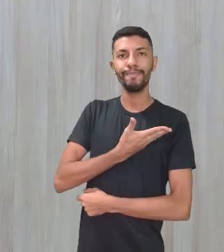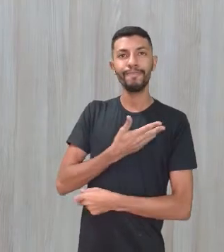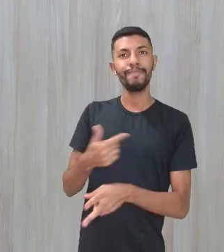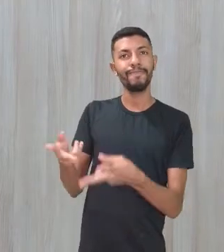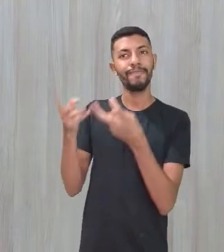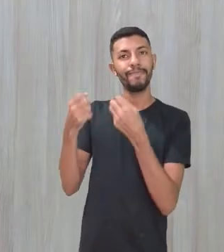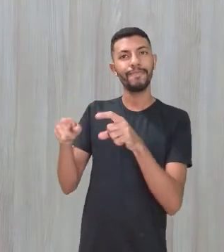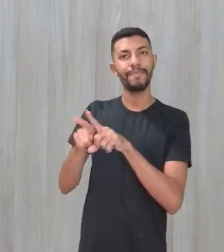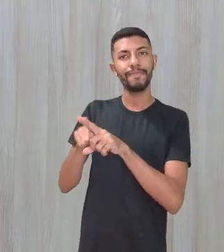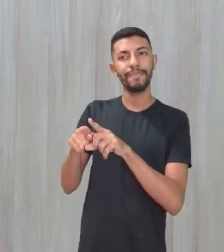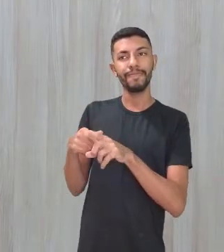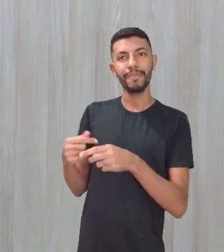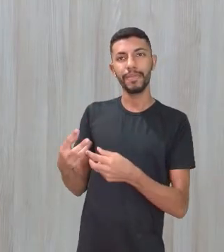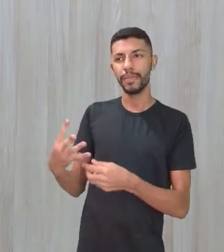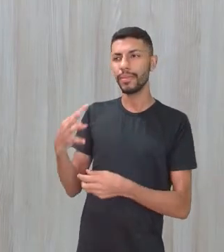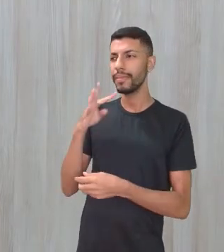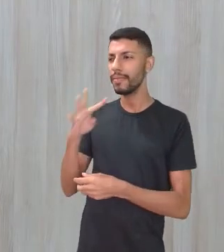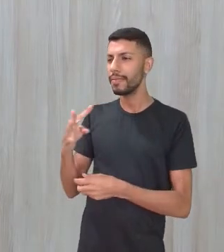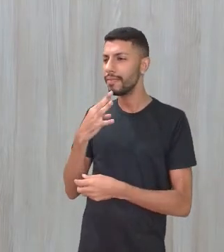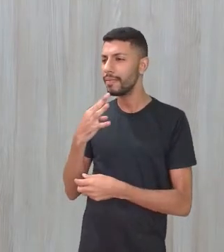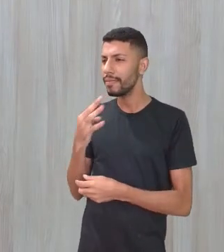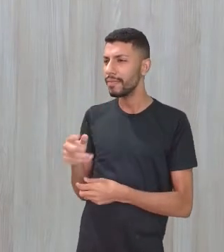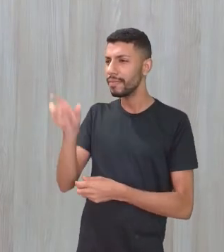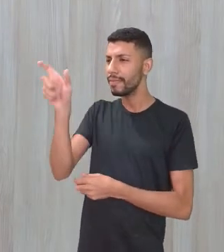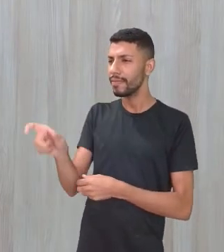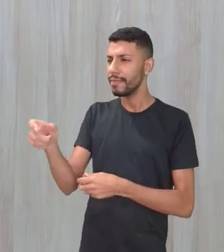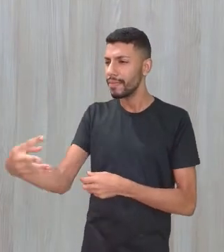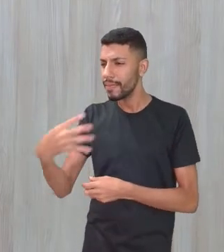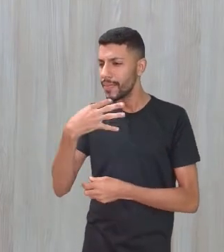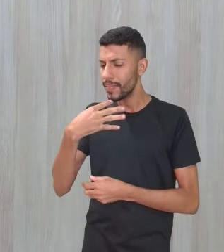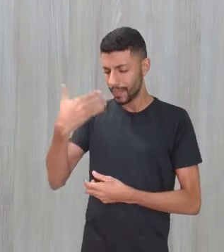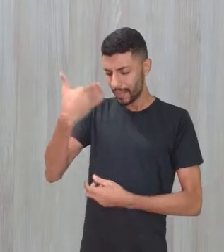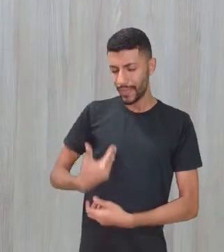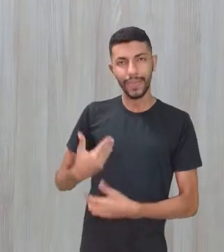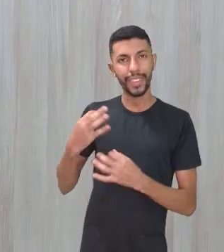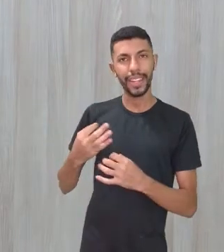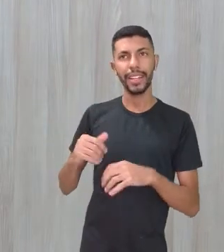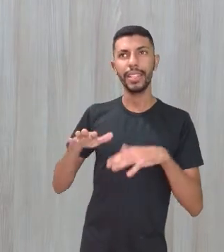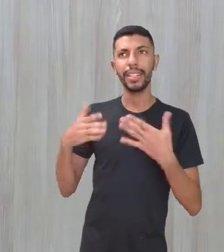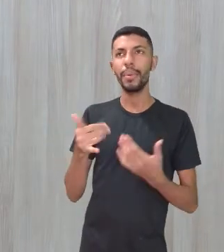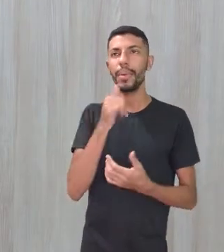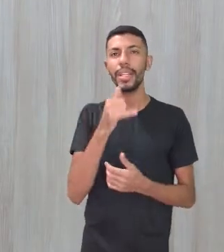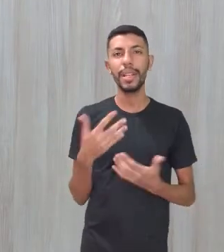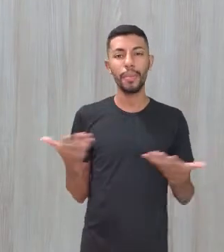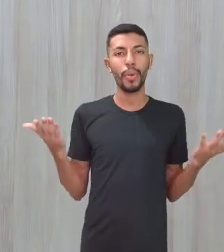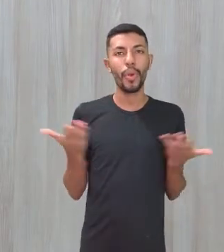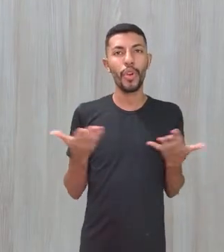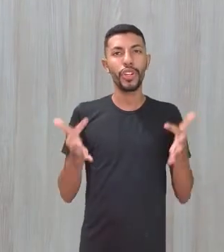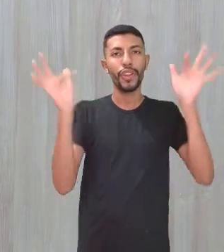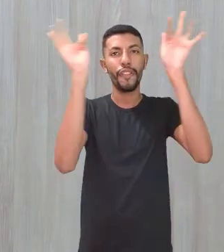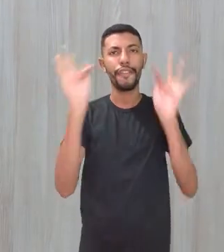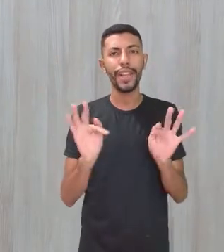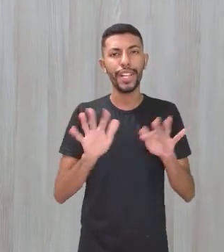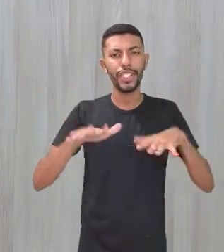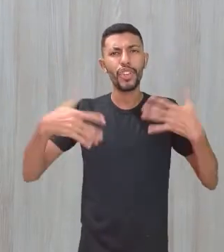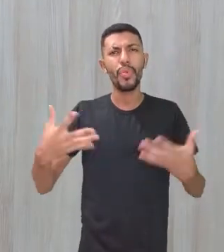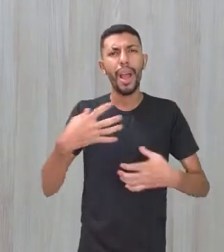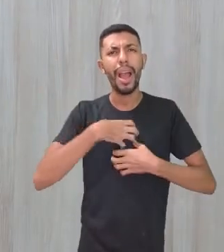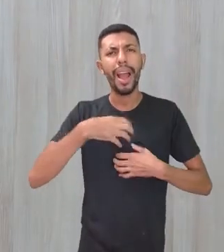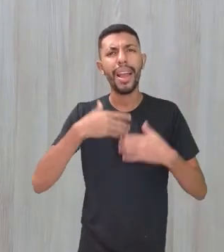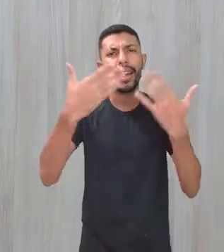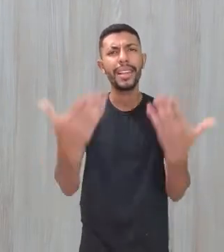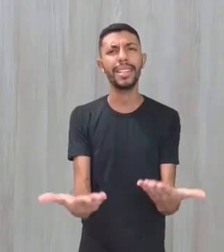também para se reconhecer. Eu hoje estou feliz, professora. E o que é estar feliz? Que sentimento é esse? Como é